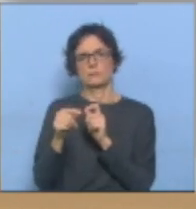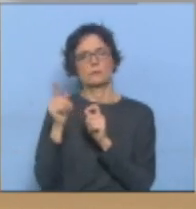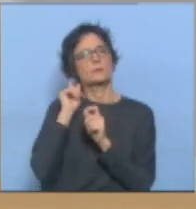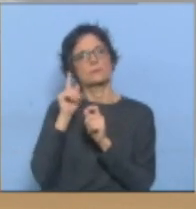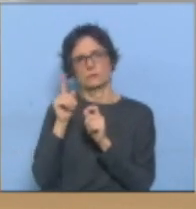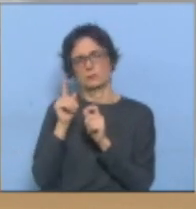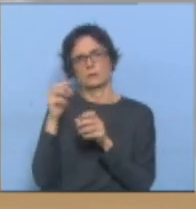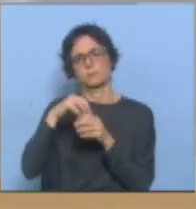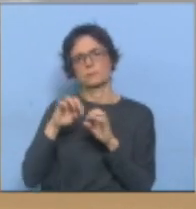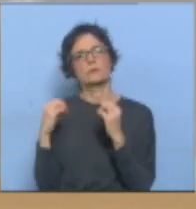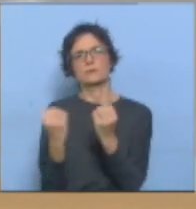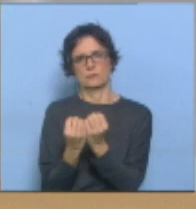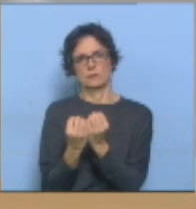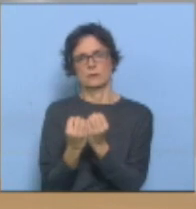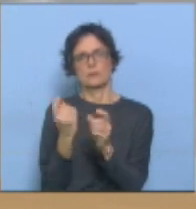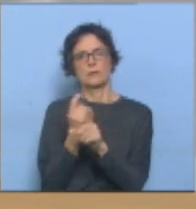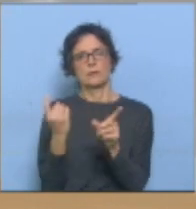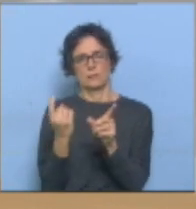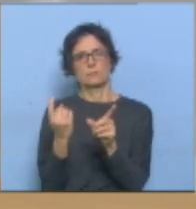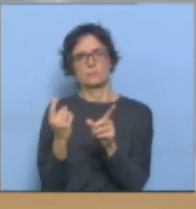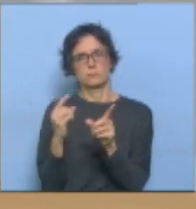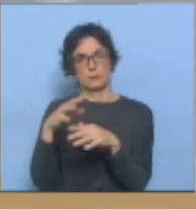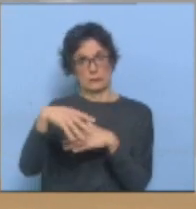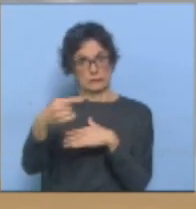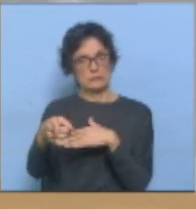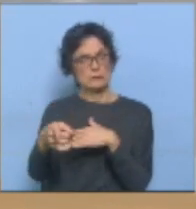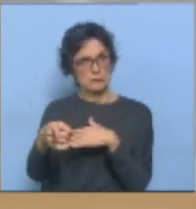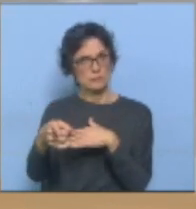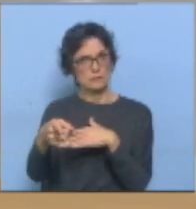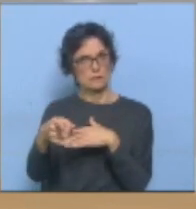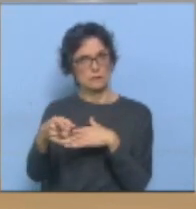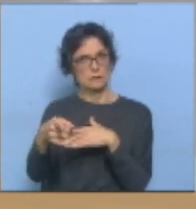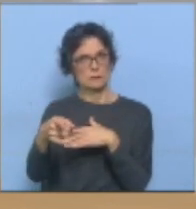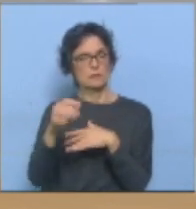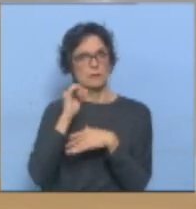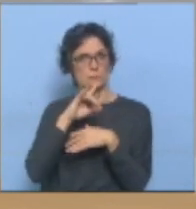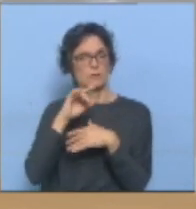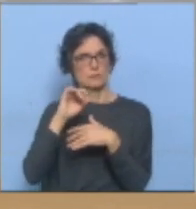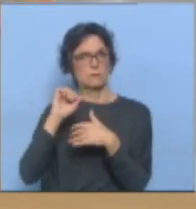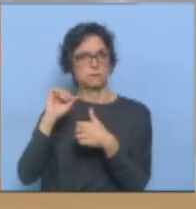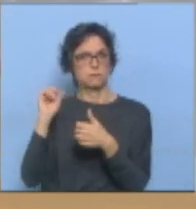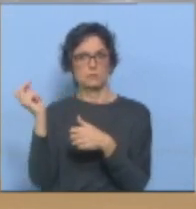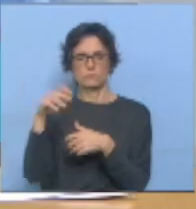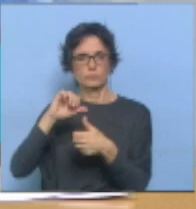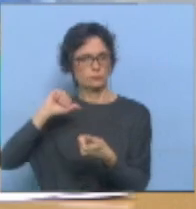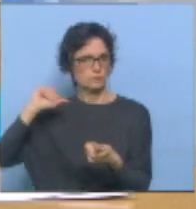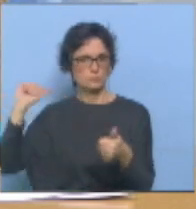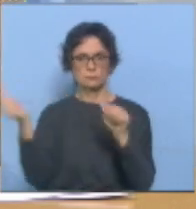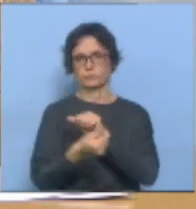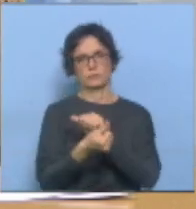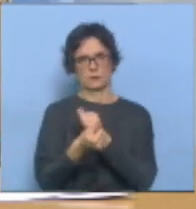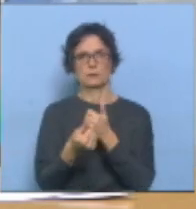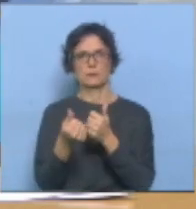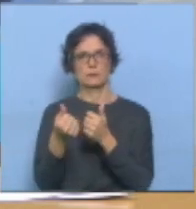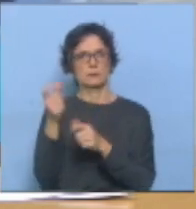porque a seguir este rumo, trata-se, de facto, de uma mudança civilizacional que julgaríamos impensável há pouco tempo. E não